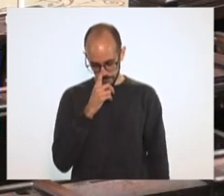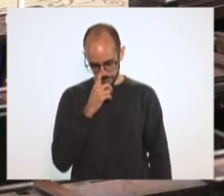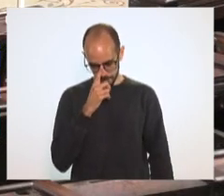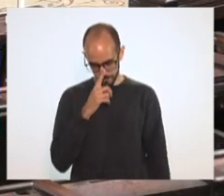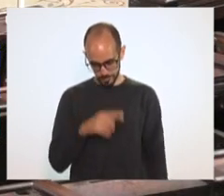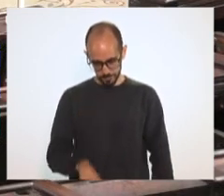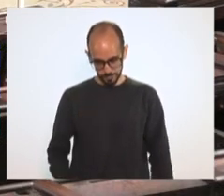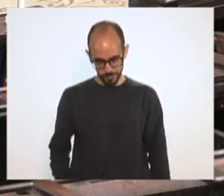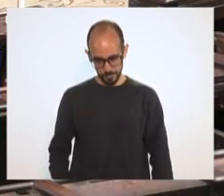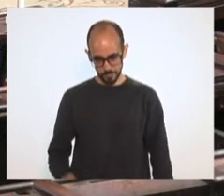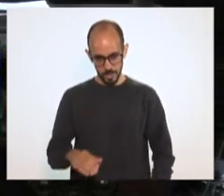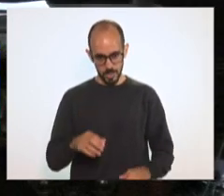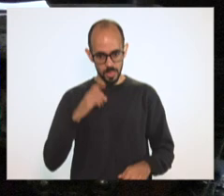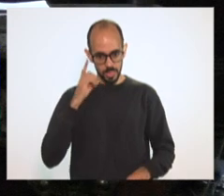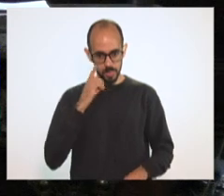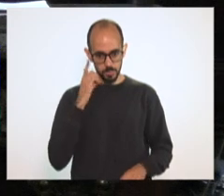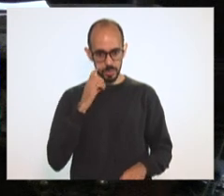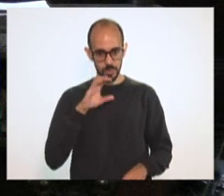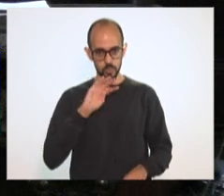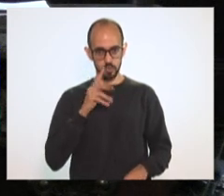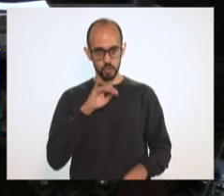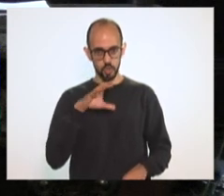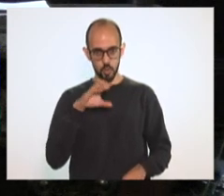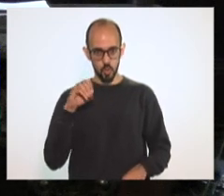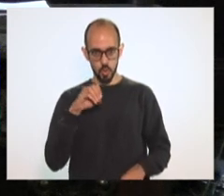deputado Chico Machado